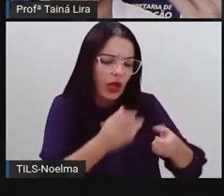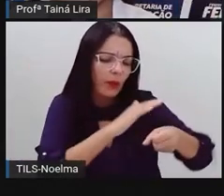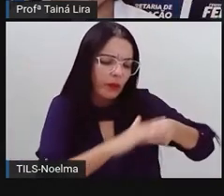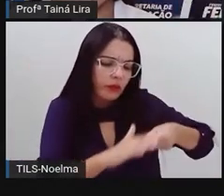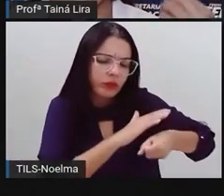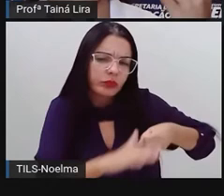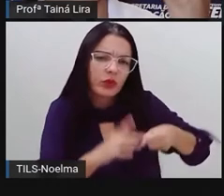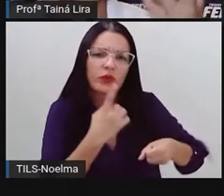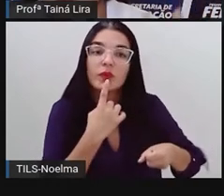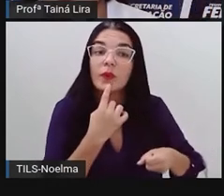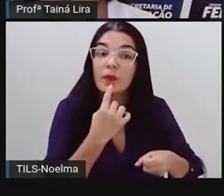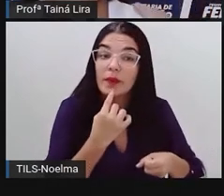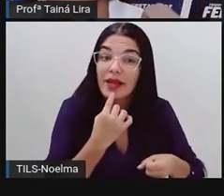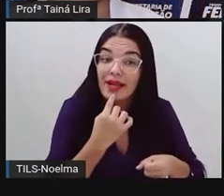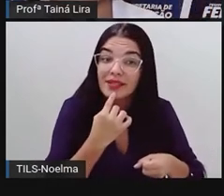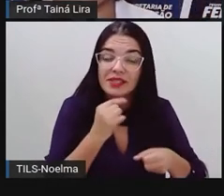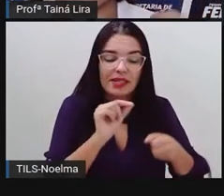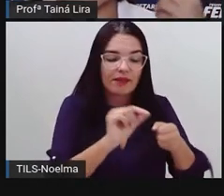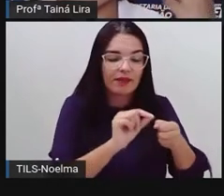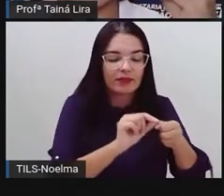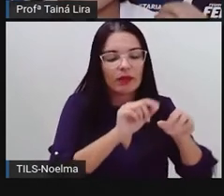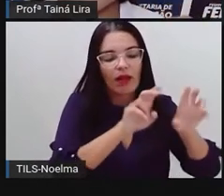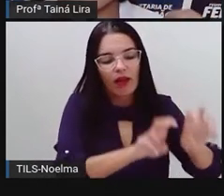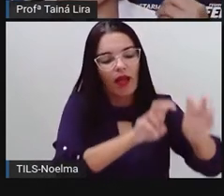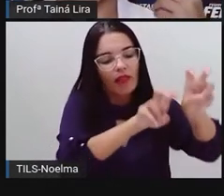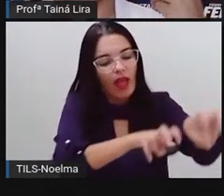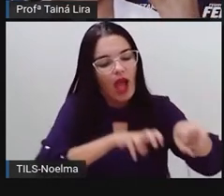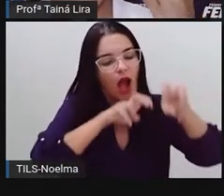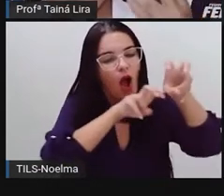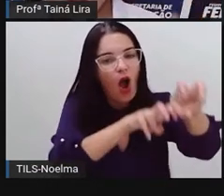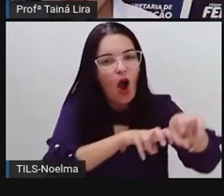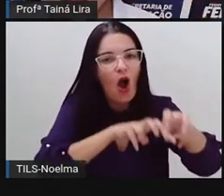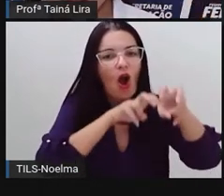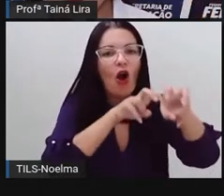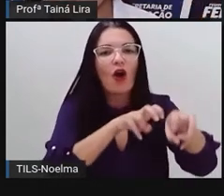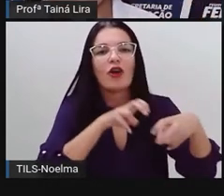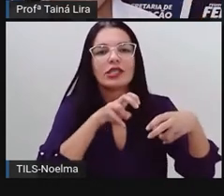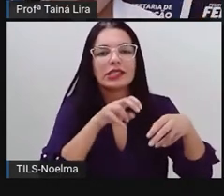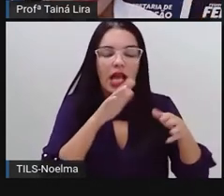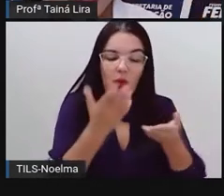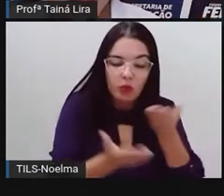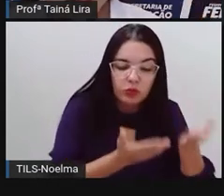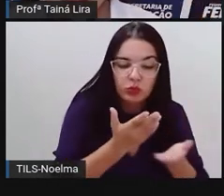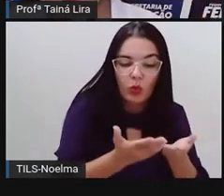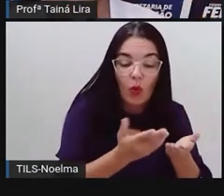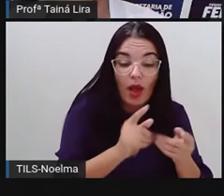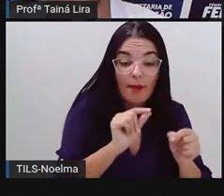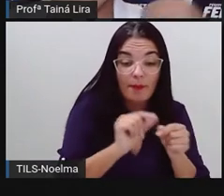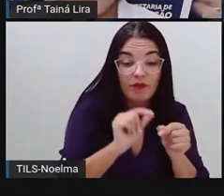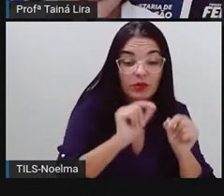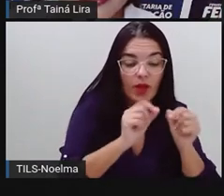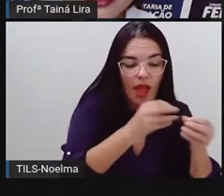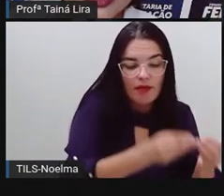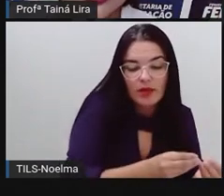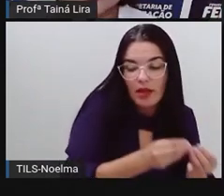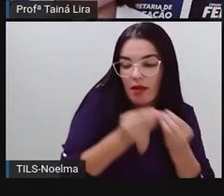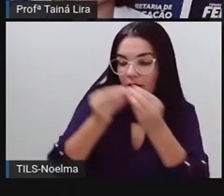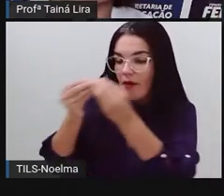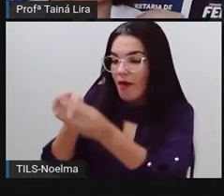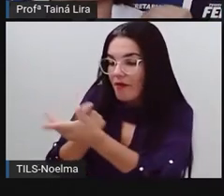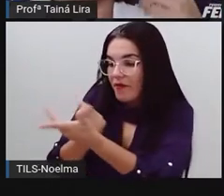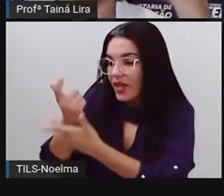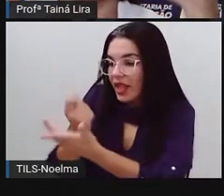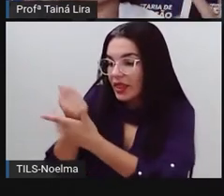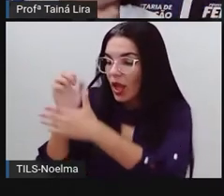na zona rural foi comercializado ali por esse agricultor foi vendido para essa